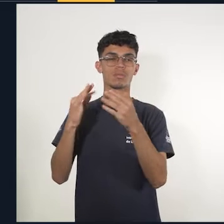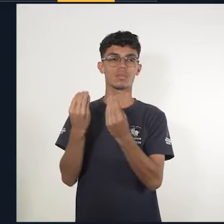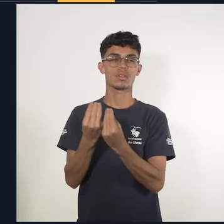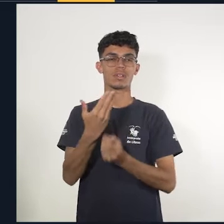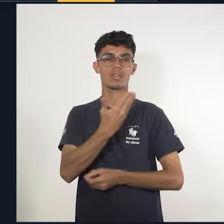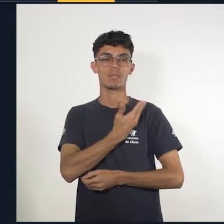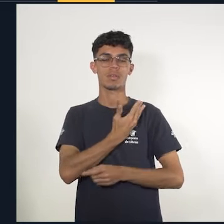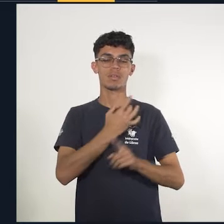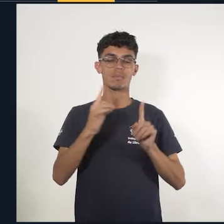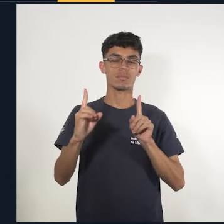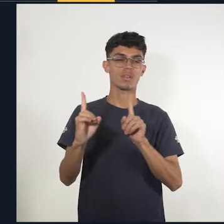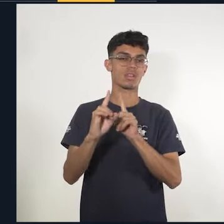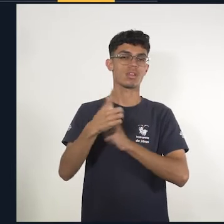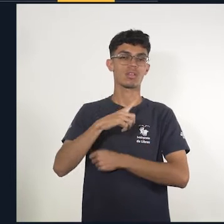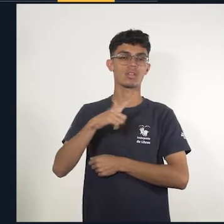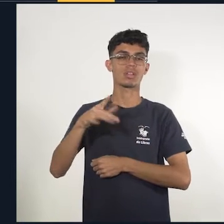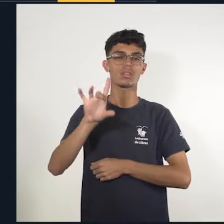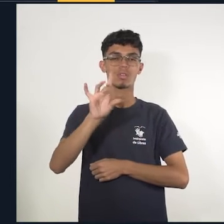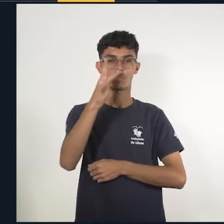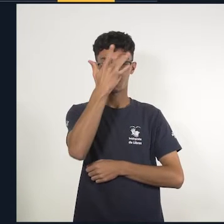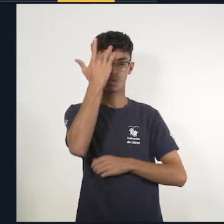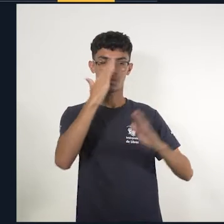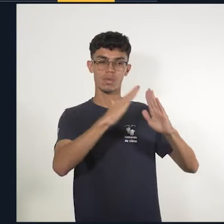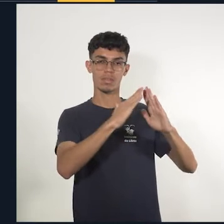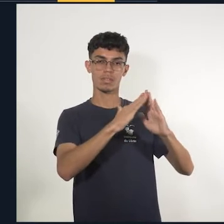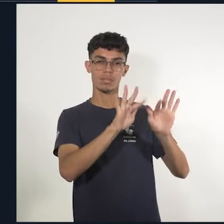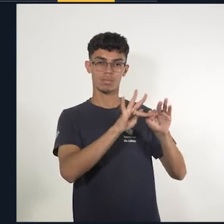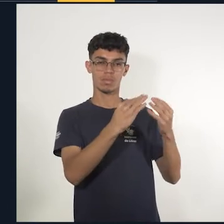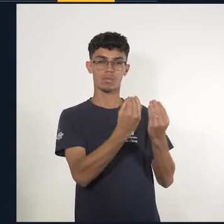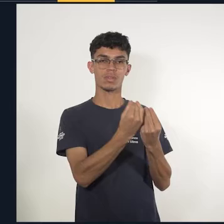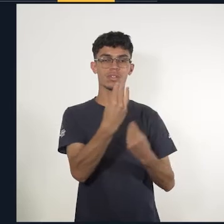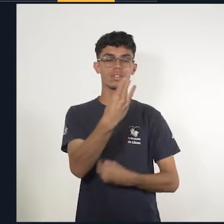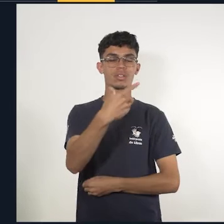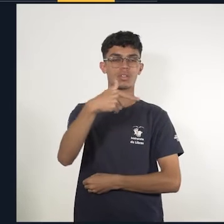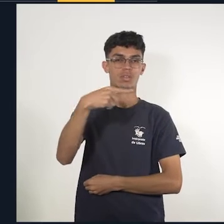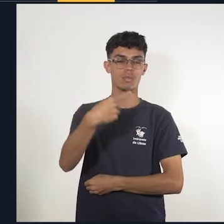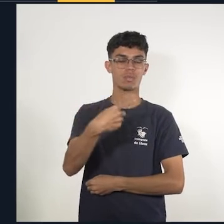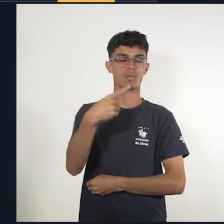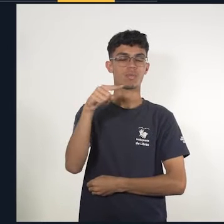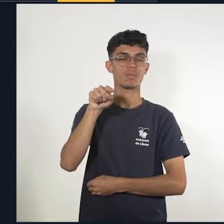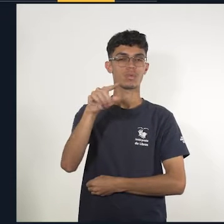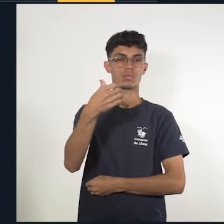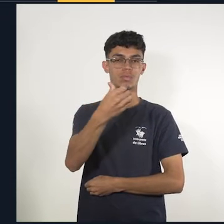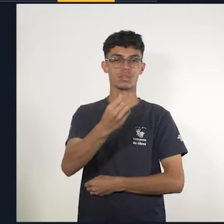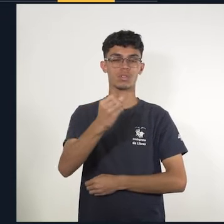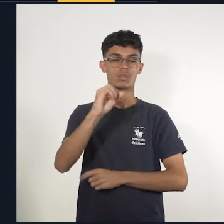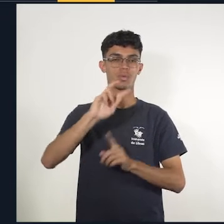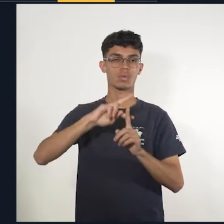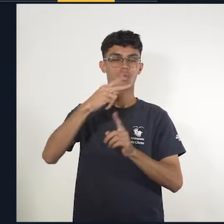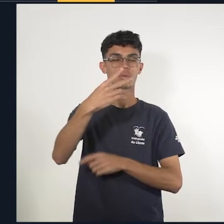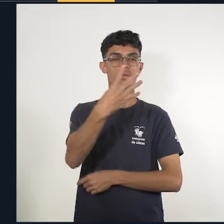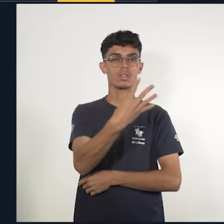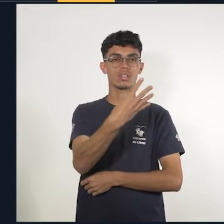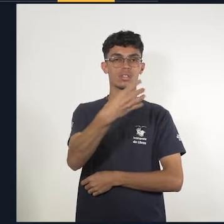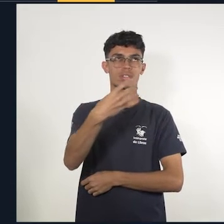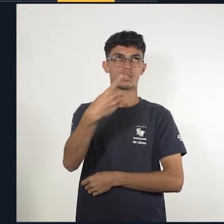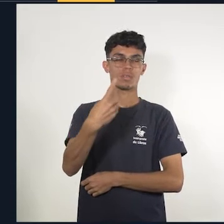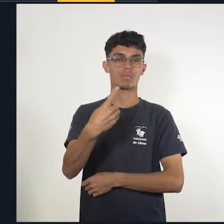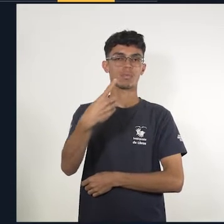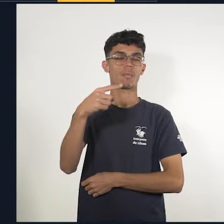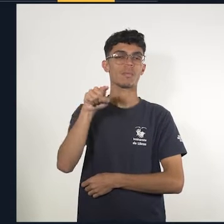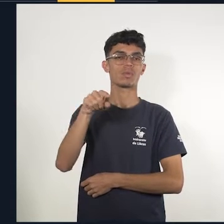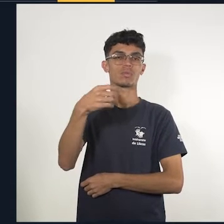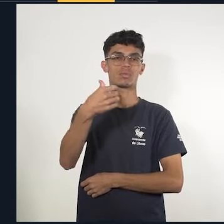exceto com os que moram, né? Salta de 31,6% para 43,3% aquelas que dizem que